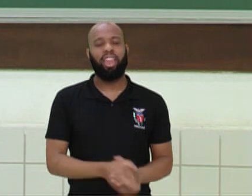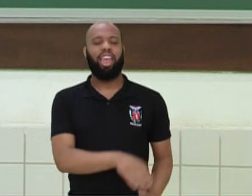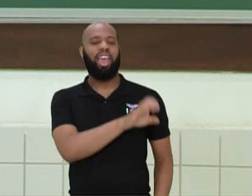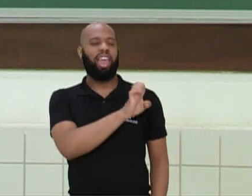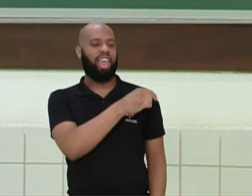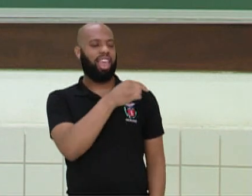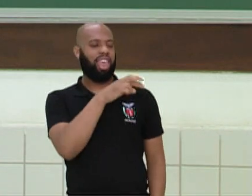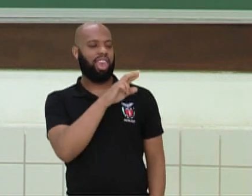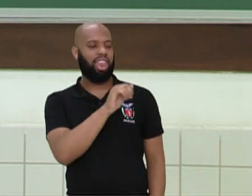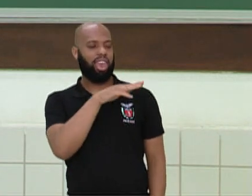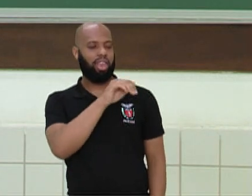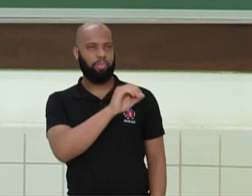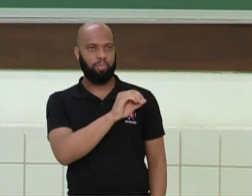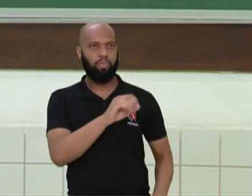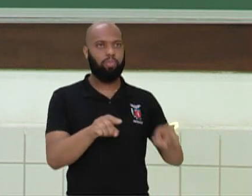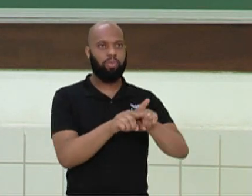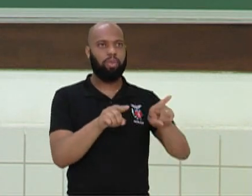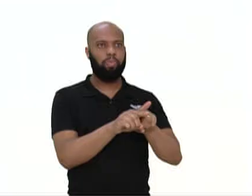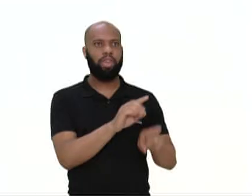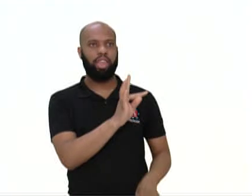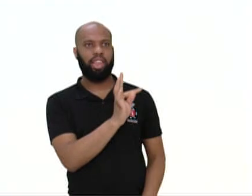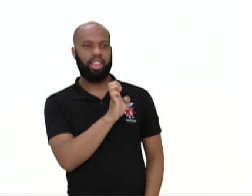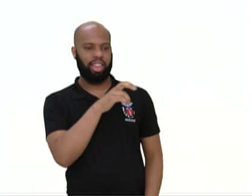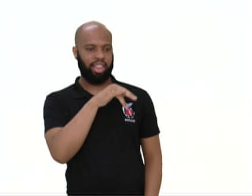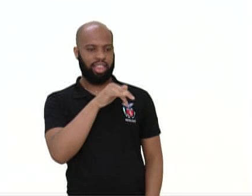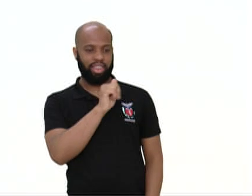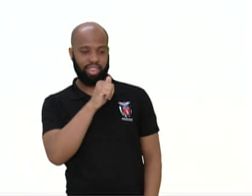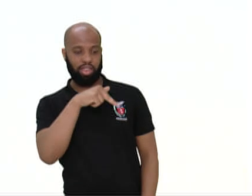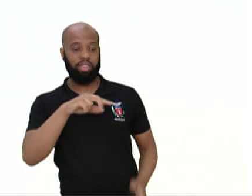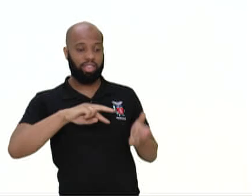Éramos, teniam, tinham,